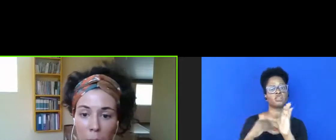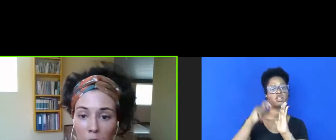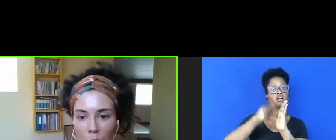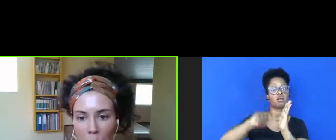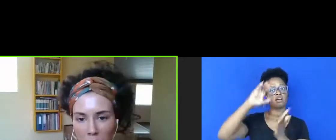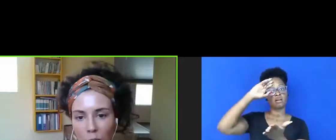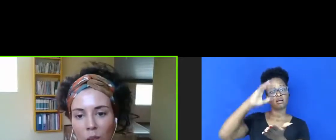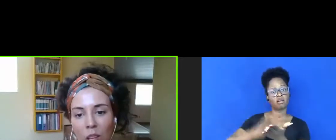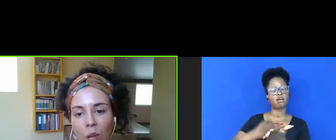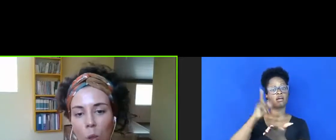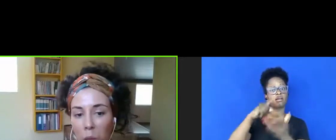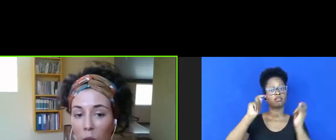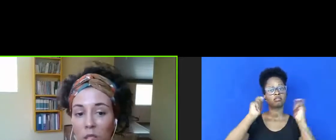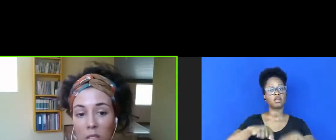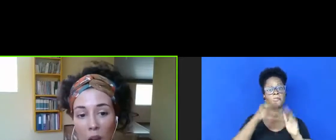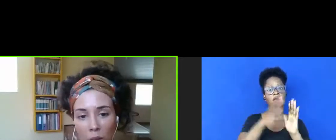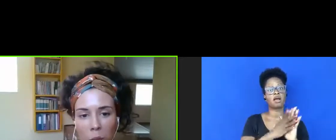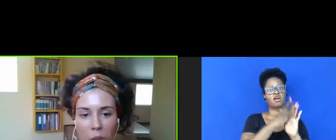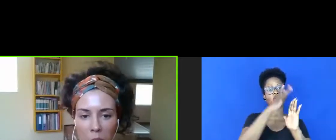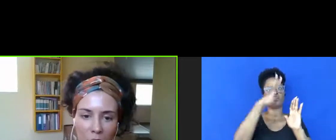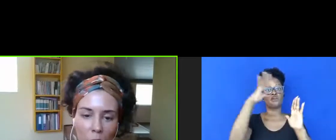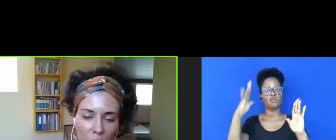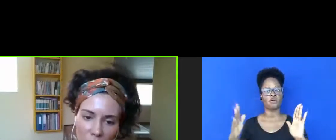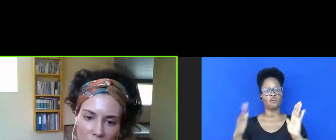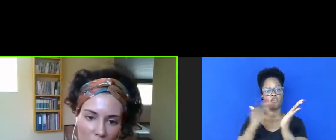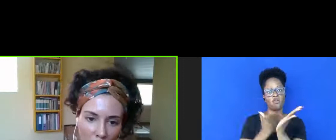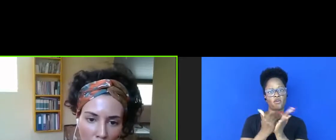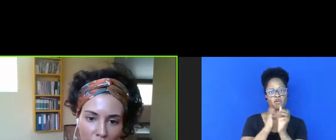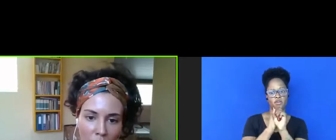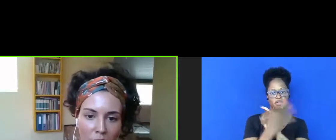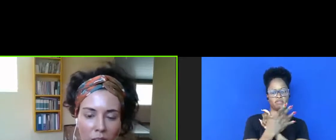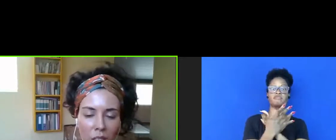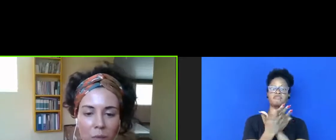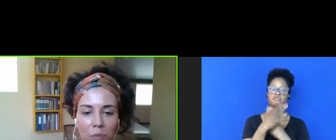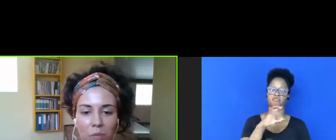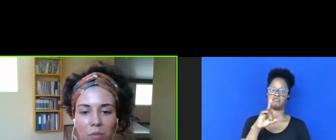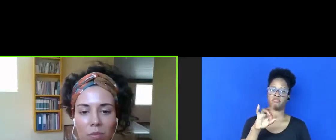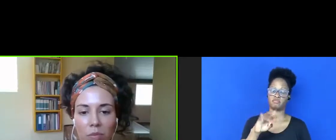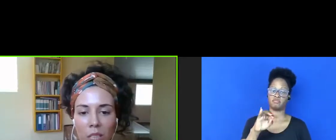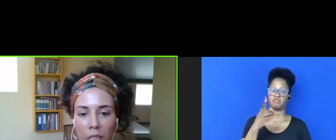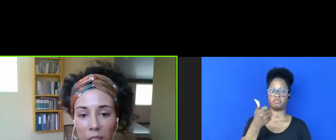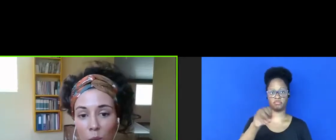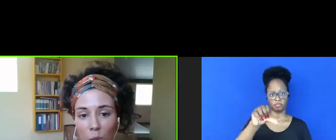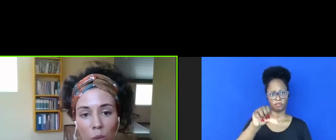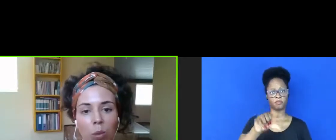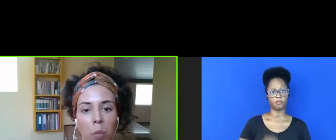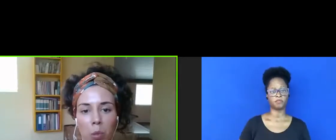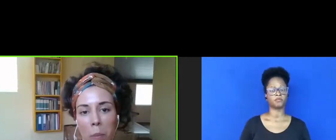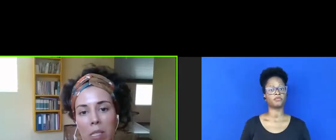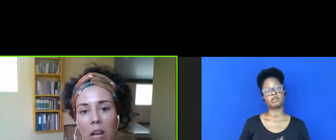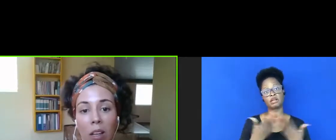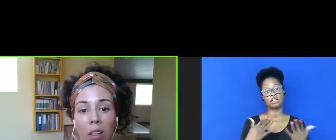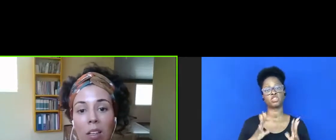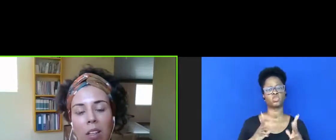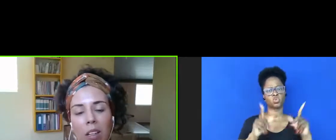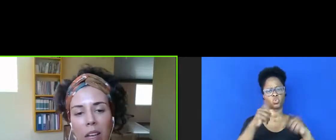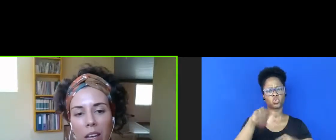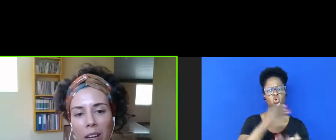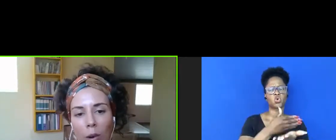que acabou transcorrendo no período inicial da pandemia da Covid-19, né, em que todo mundo começou a